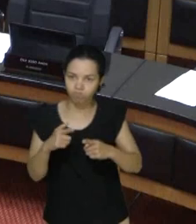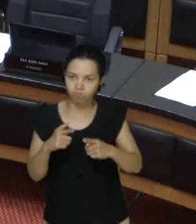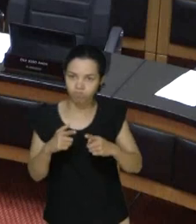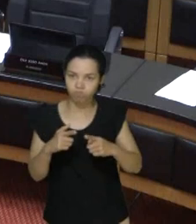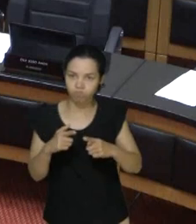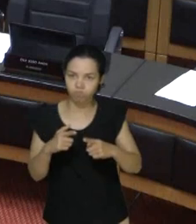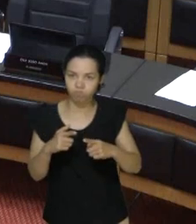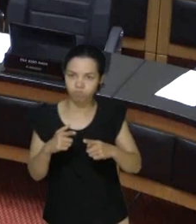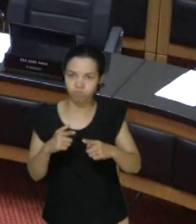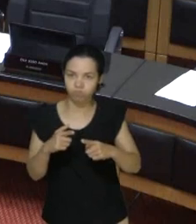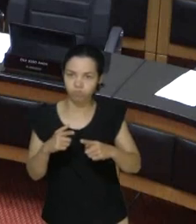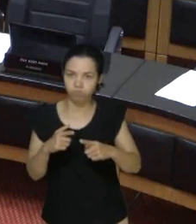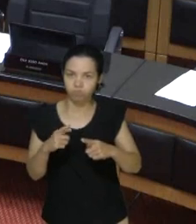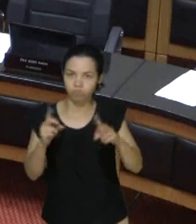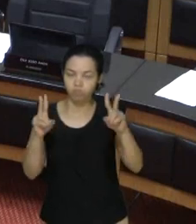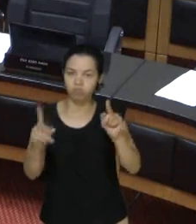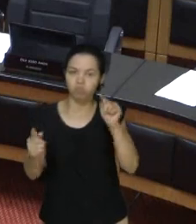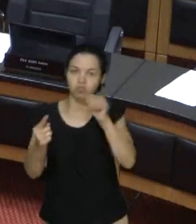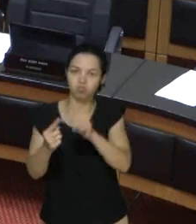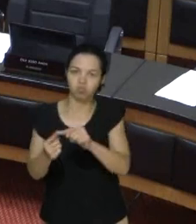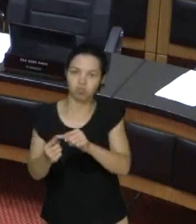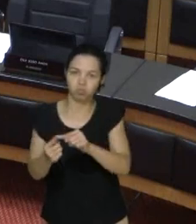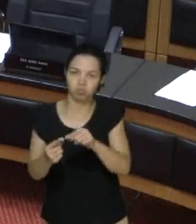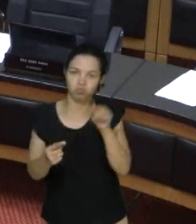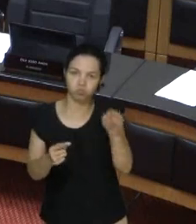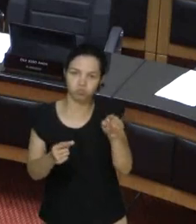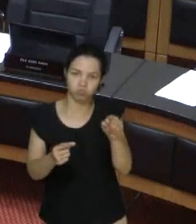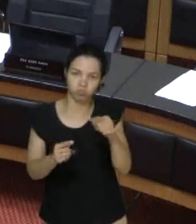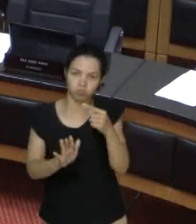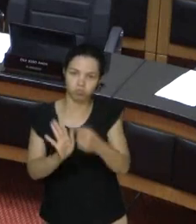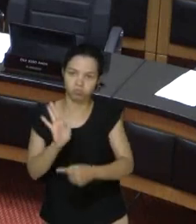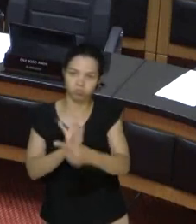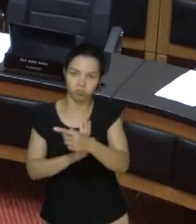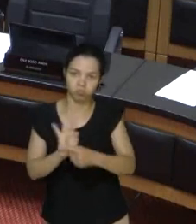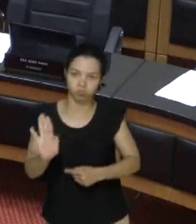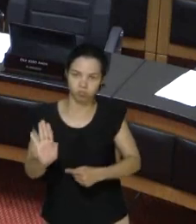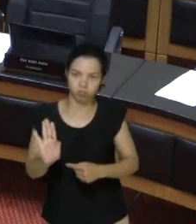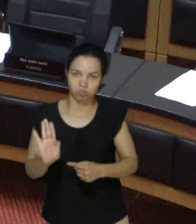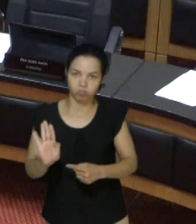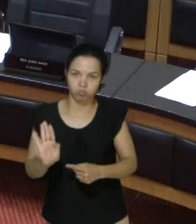sobre as razões pelas quais ele foi vetado.